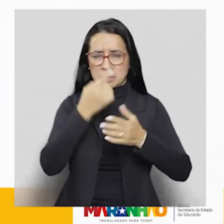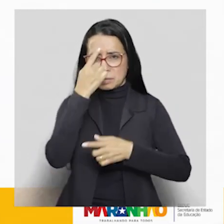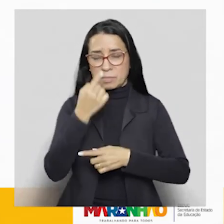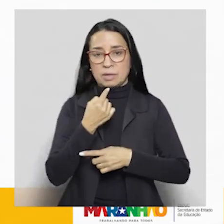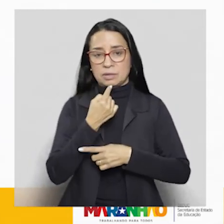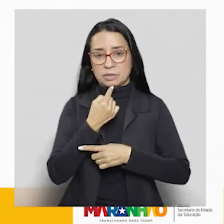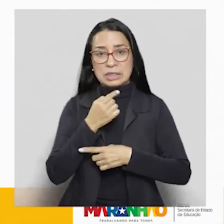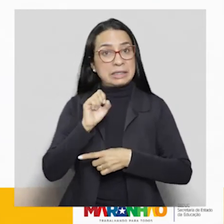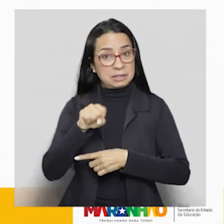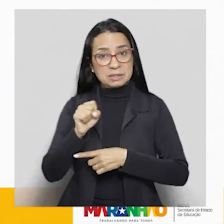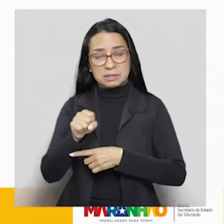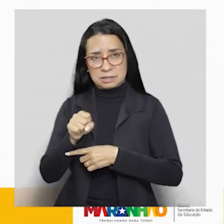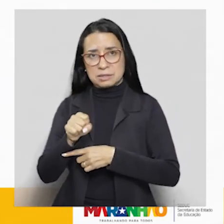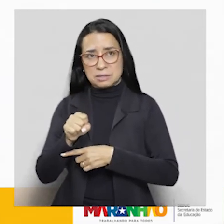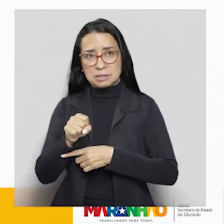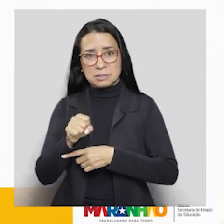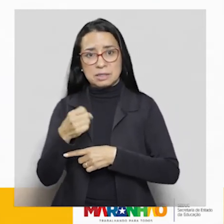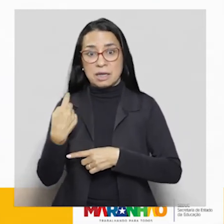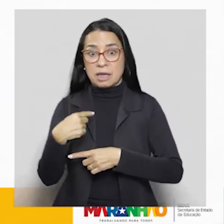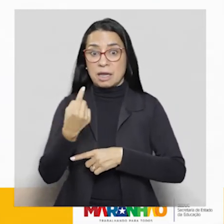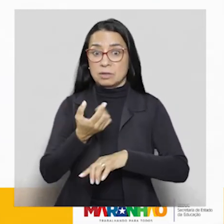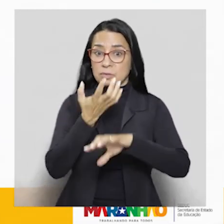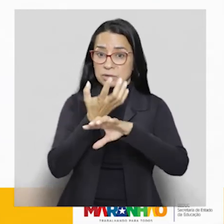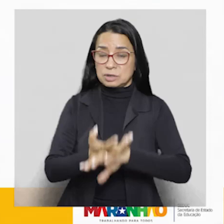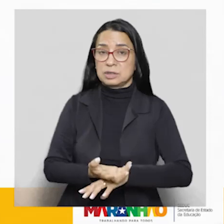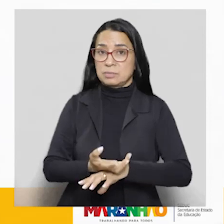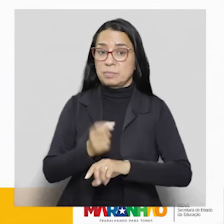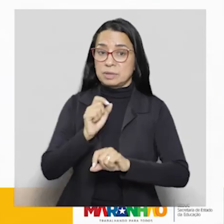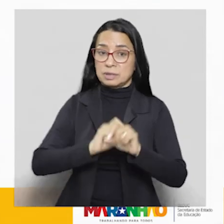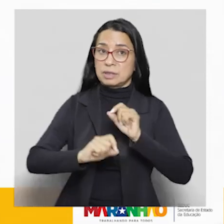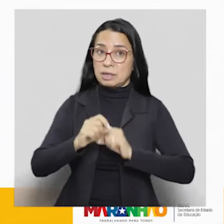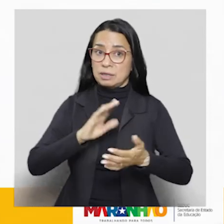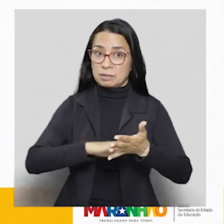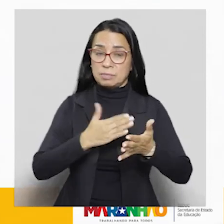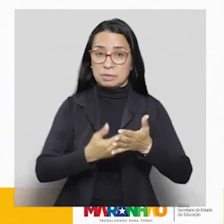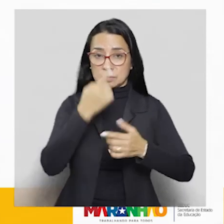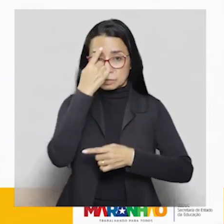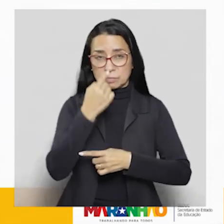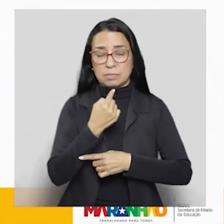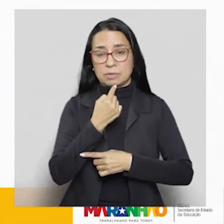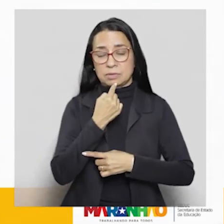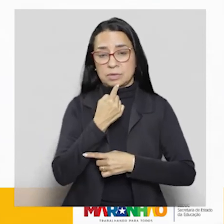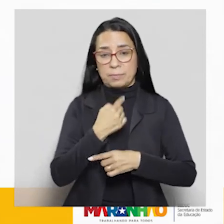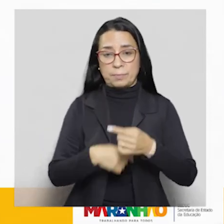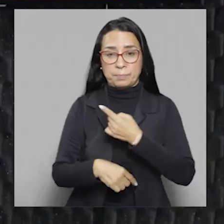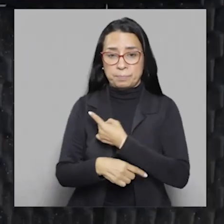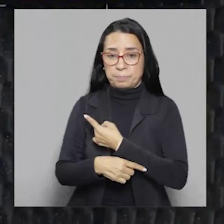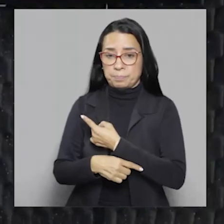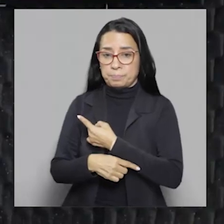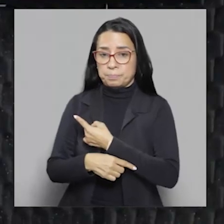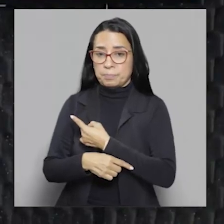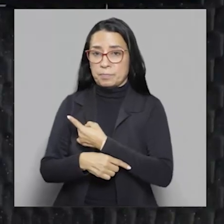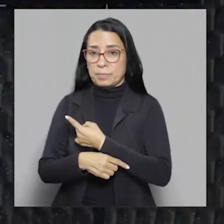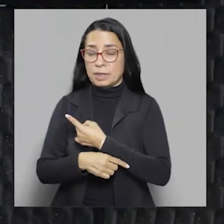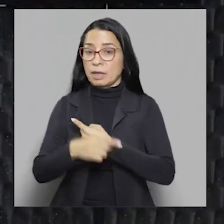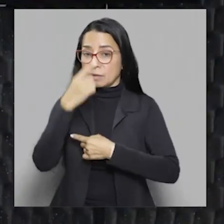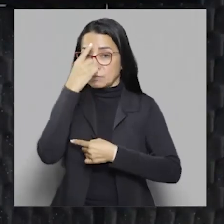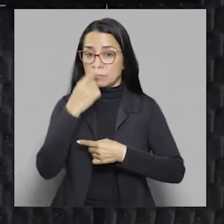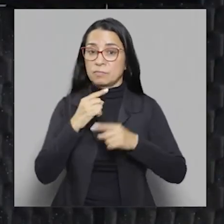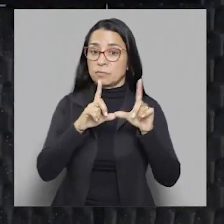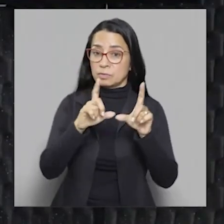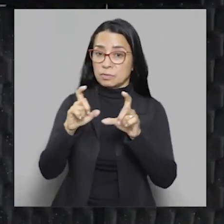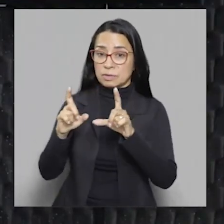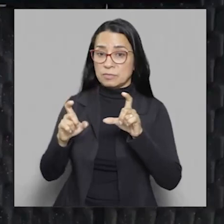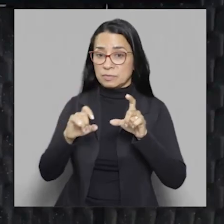de imagens. É um dos itens mais preteridos no Enem. Texto 1. Fotografia de Jackson Pollock pintando